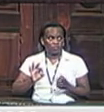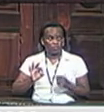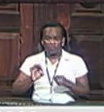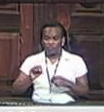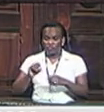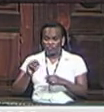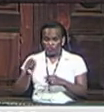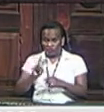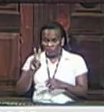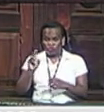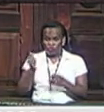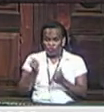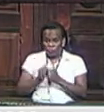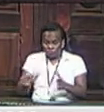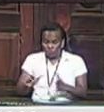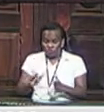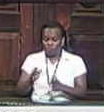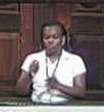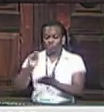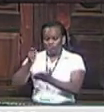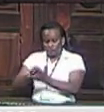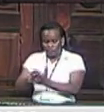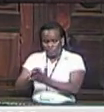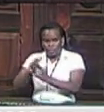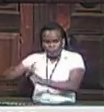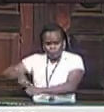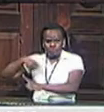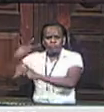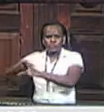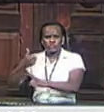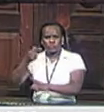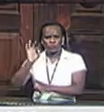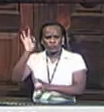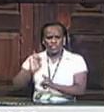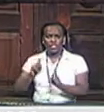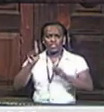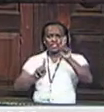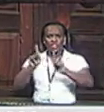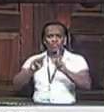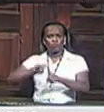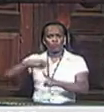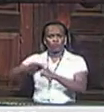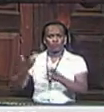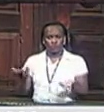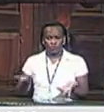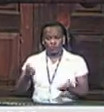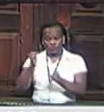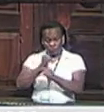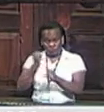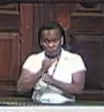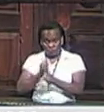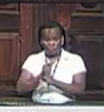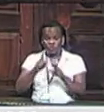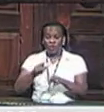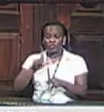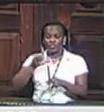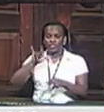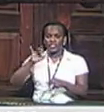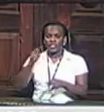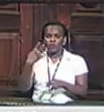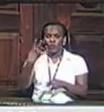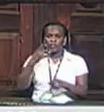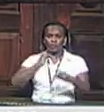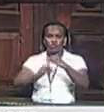valor inicial do que estava previsto quando da licitação. Obras, como a da linha 4 do